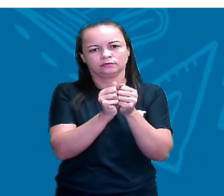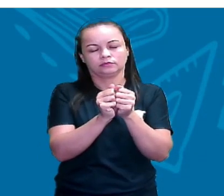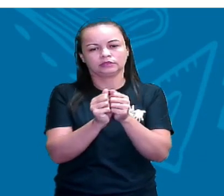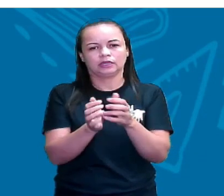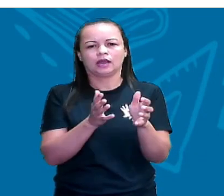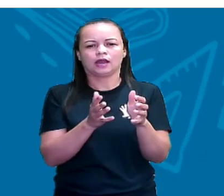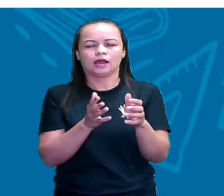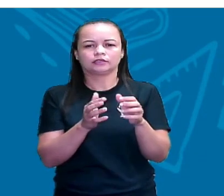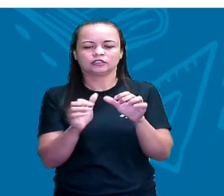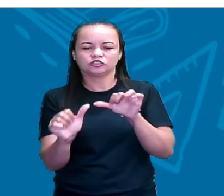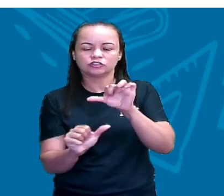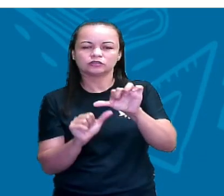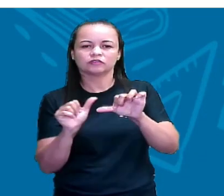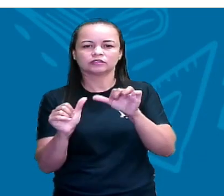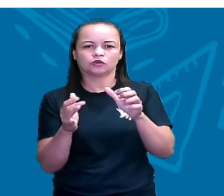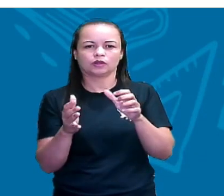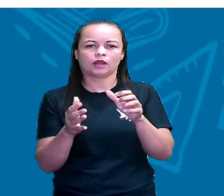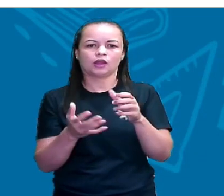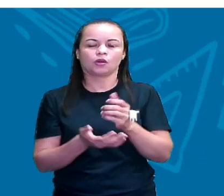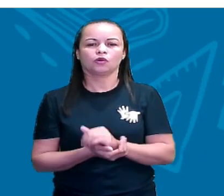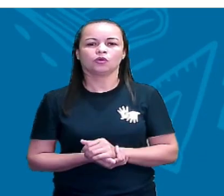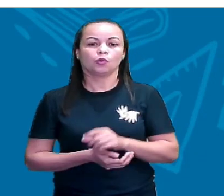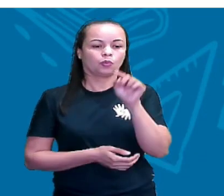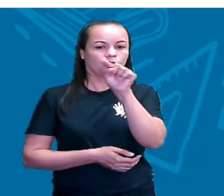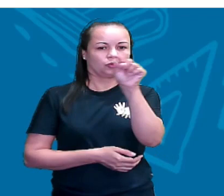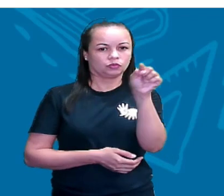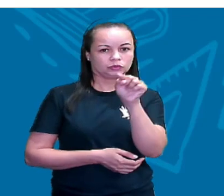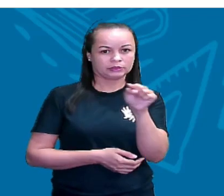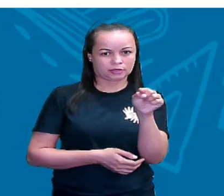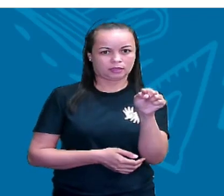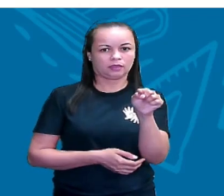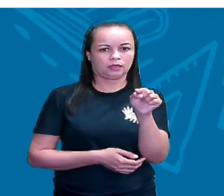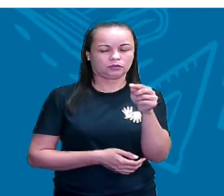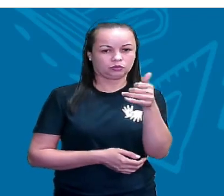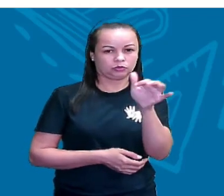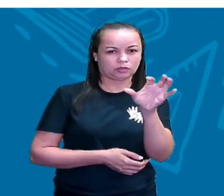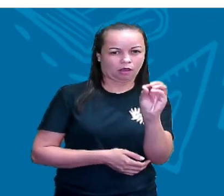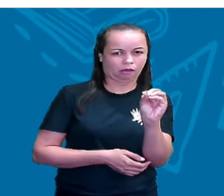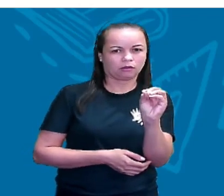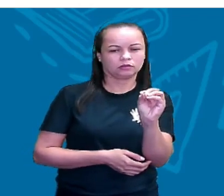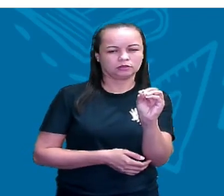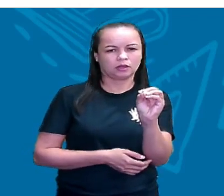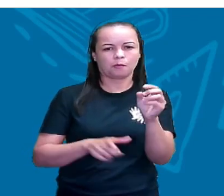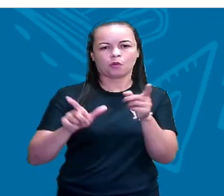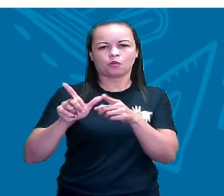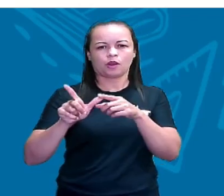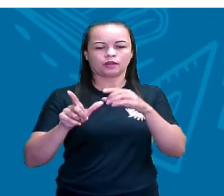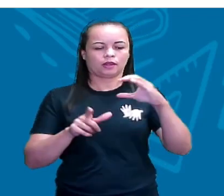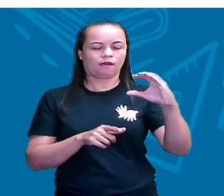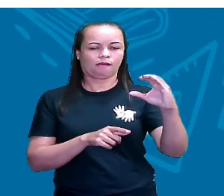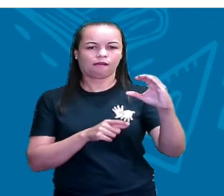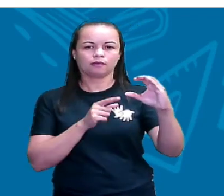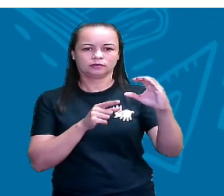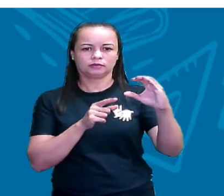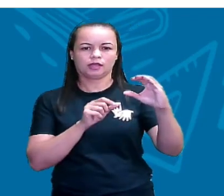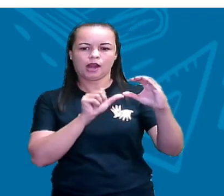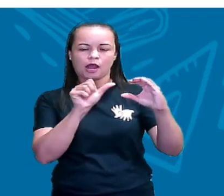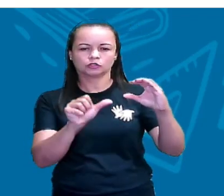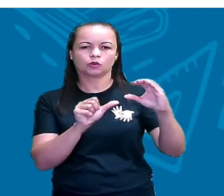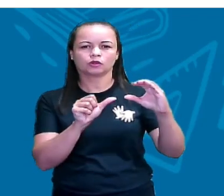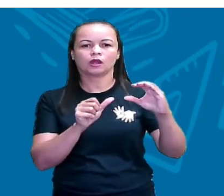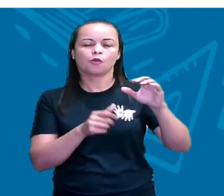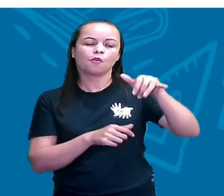gente vai trocar o Z do 10 por uma letra C e